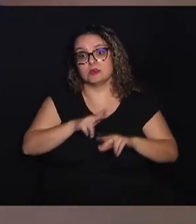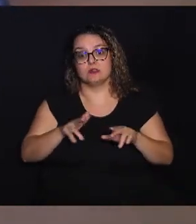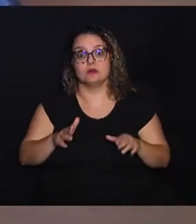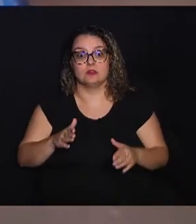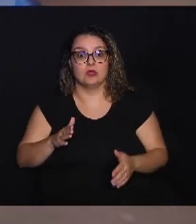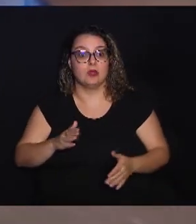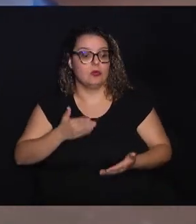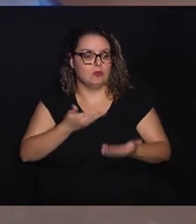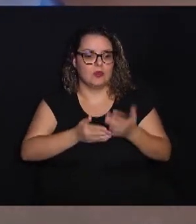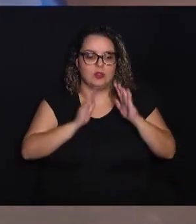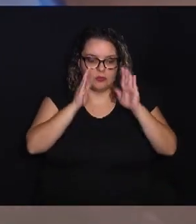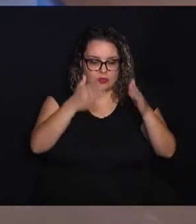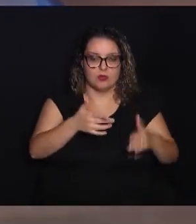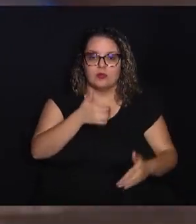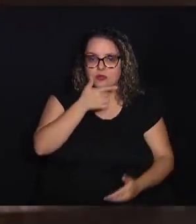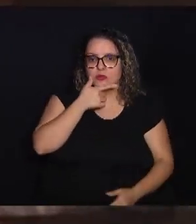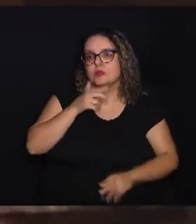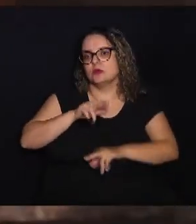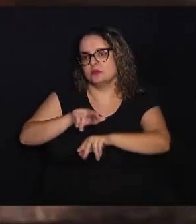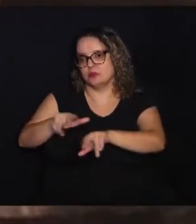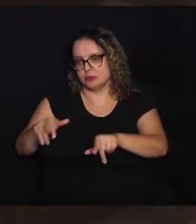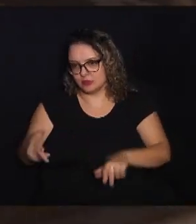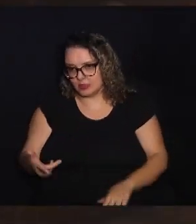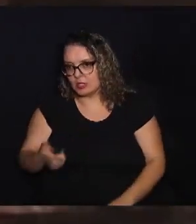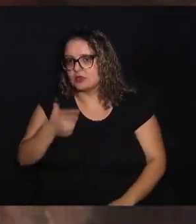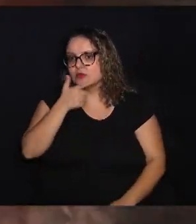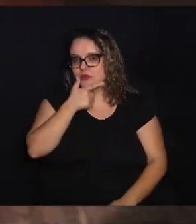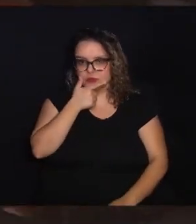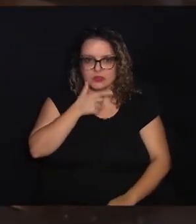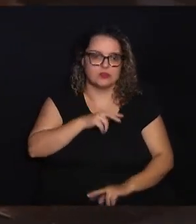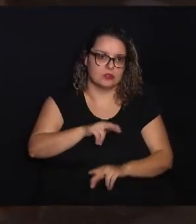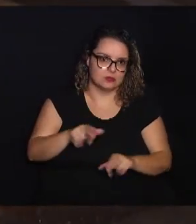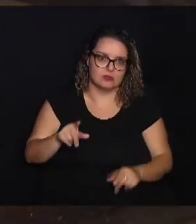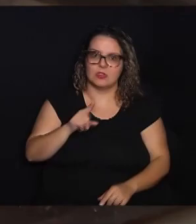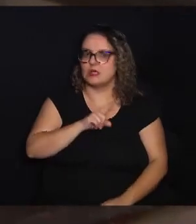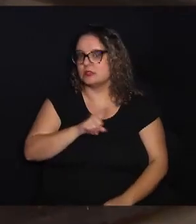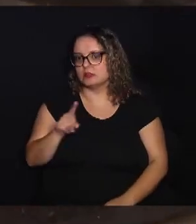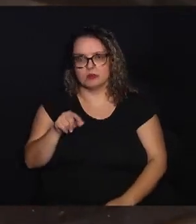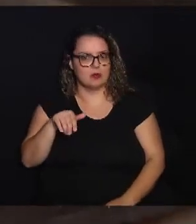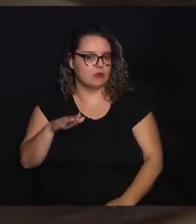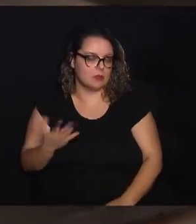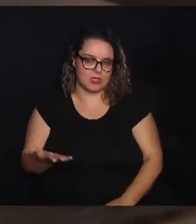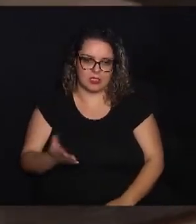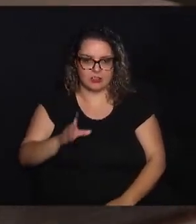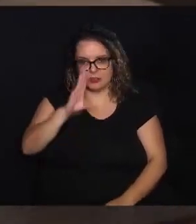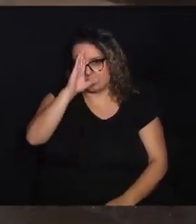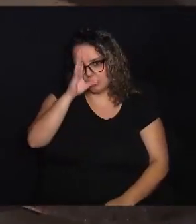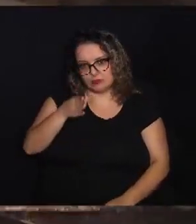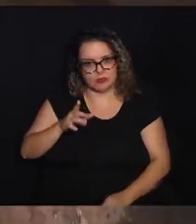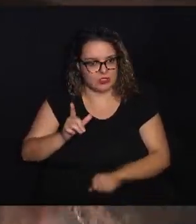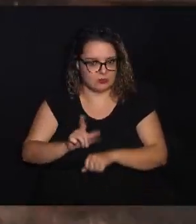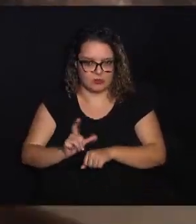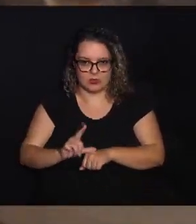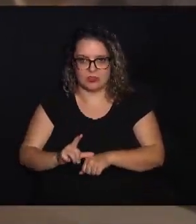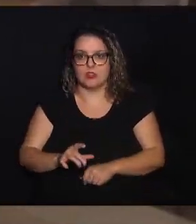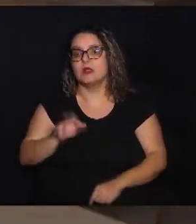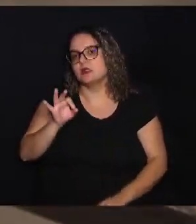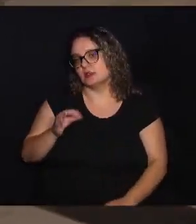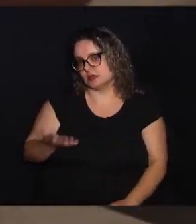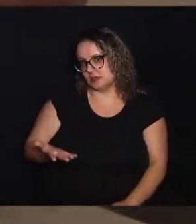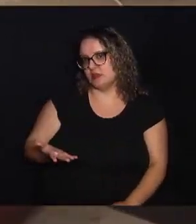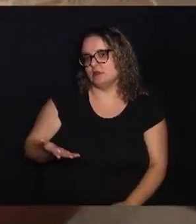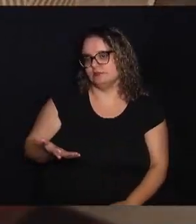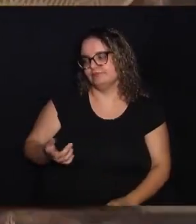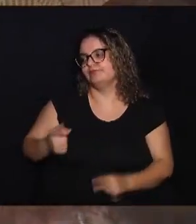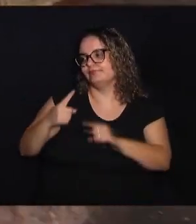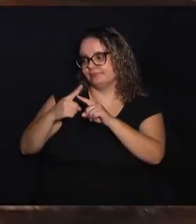desfoquei de queijo. Eu tenho muitos queijos aqui, mas não é mais o carro-chefe da loja. Exatamente pela